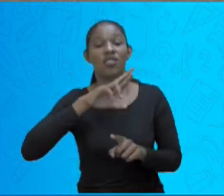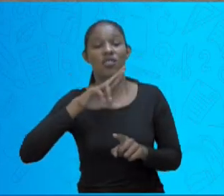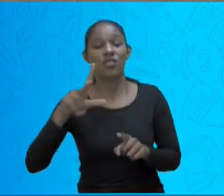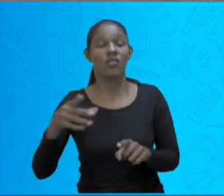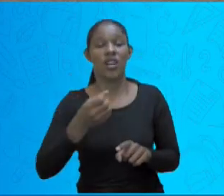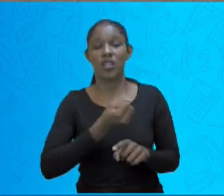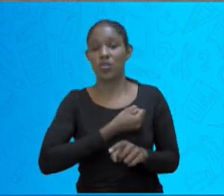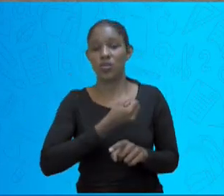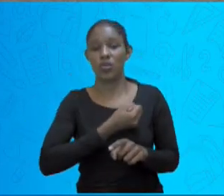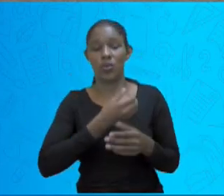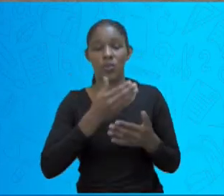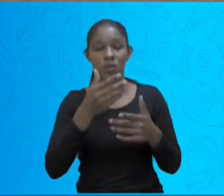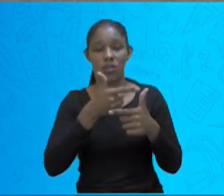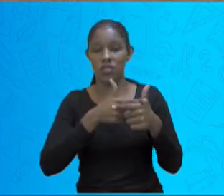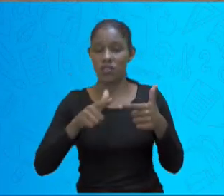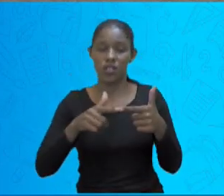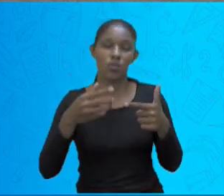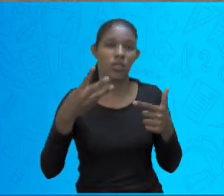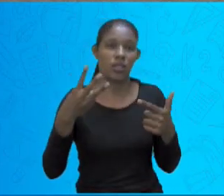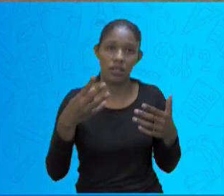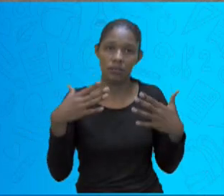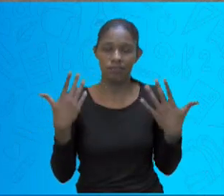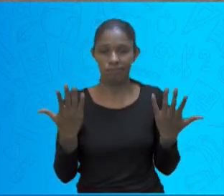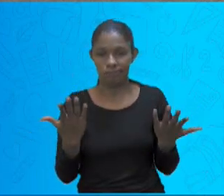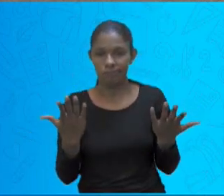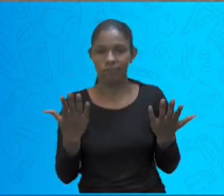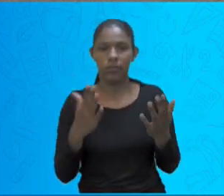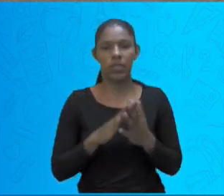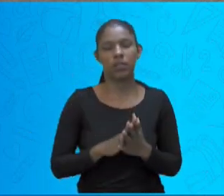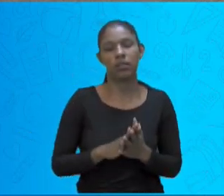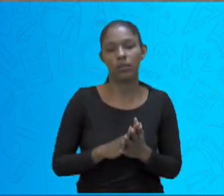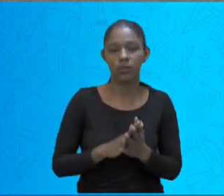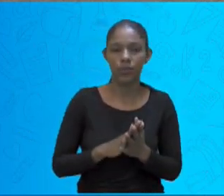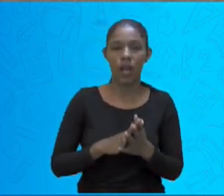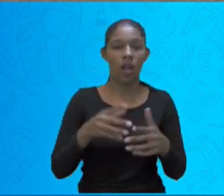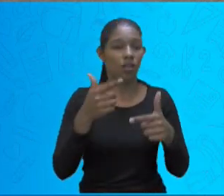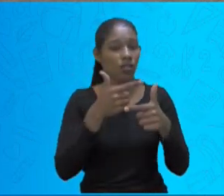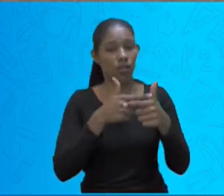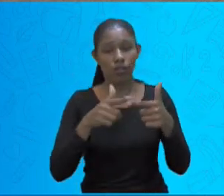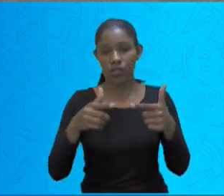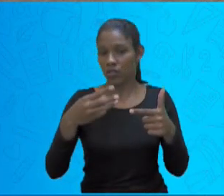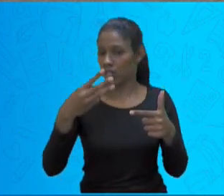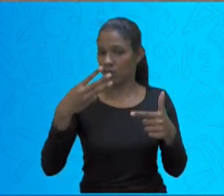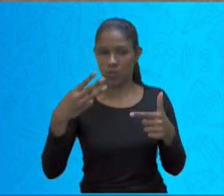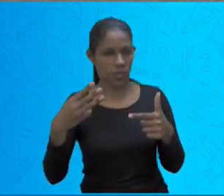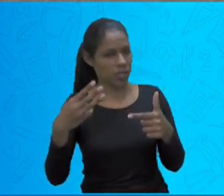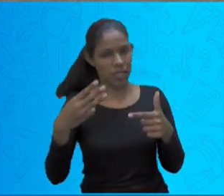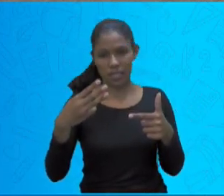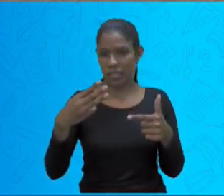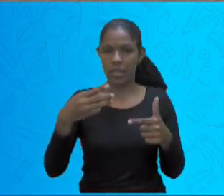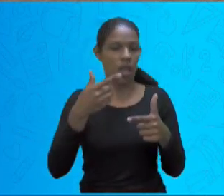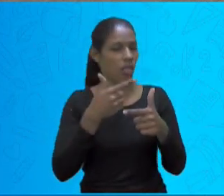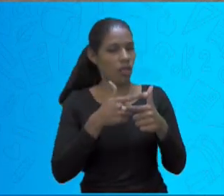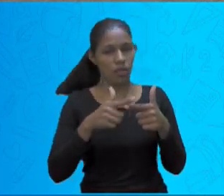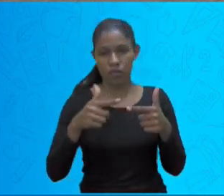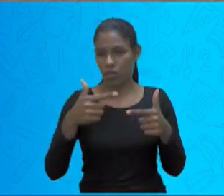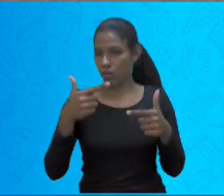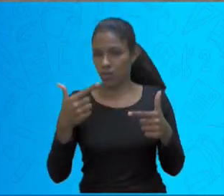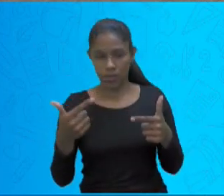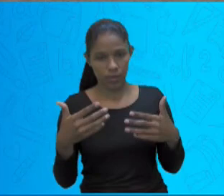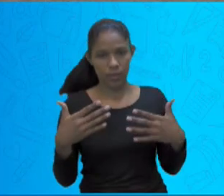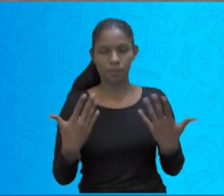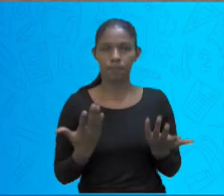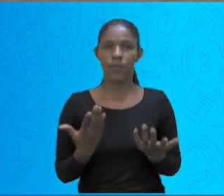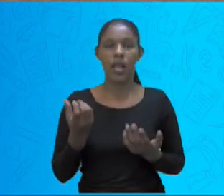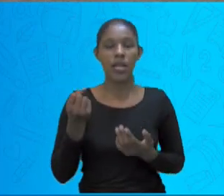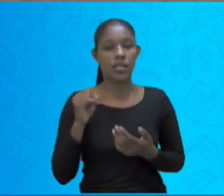4, 10. 10 não é divisível por 3, então já não é divisível por 2, já não é divisível por 3. Se não